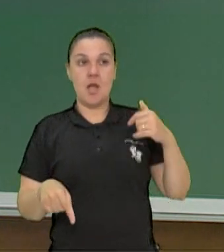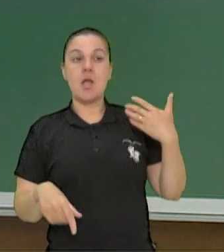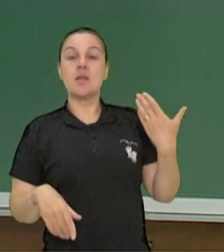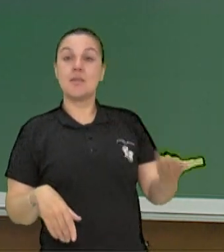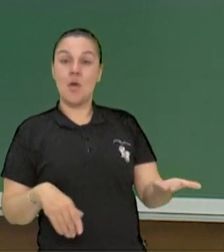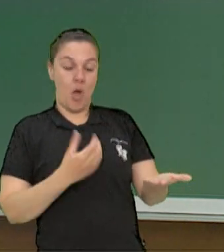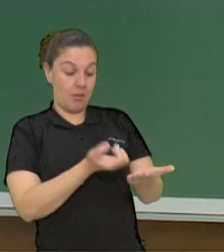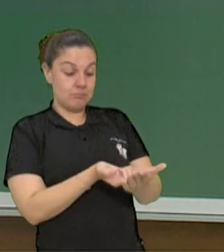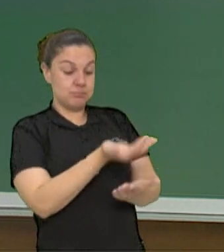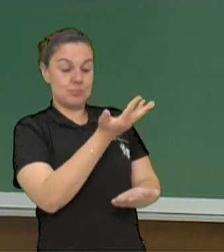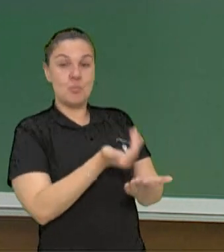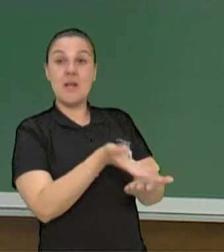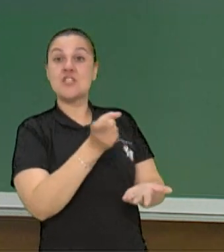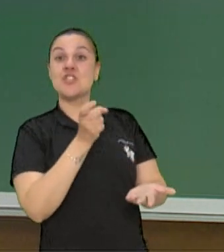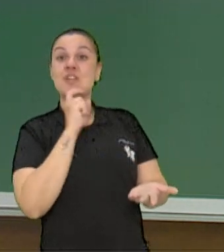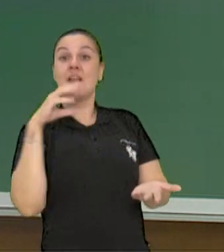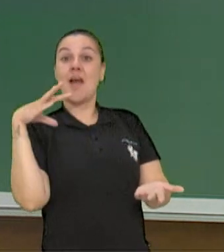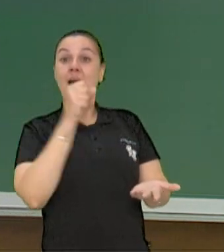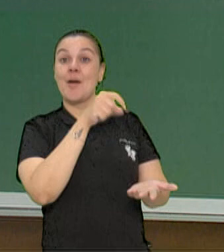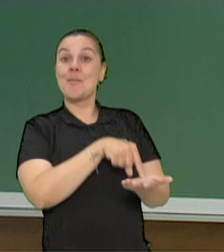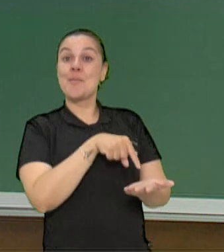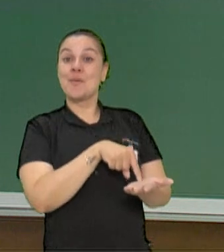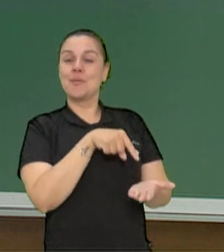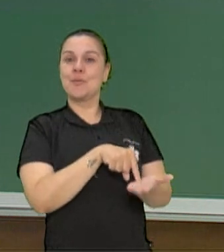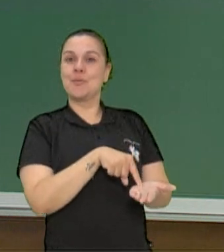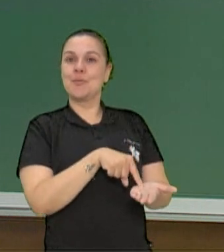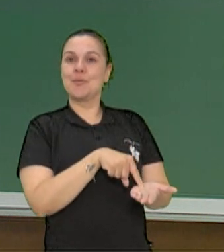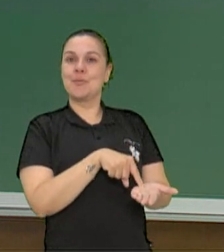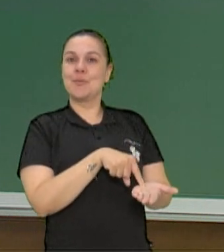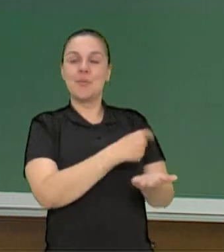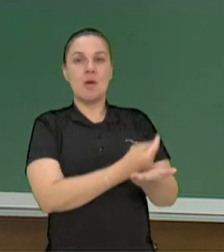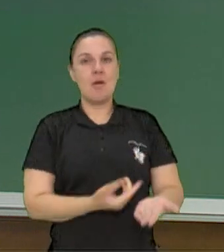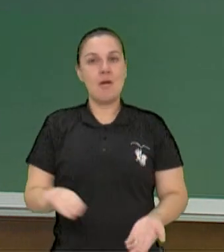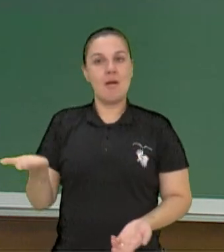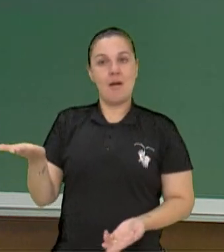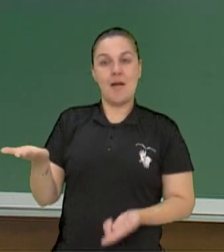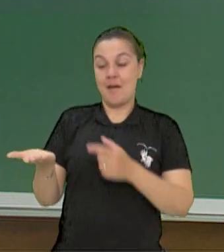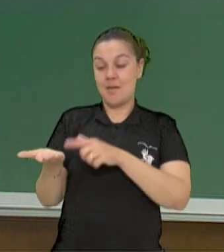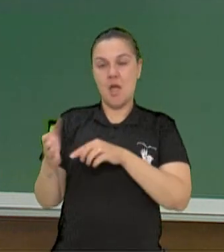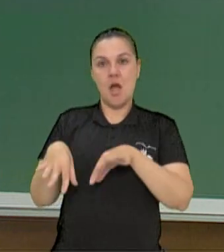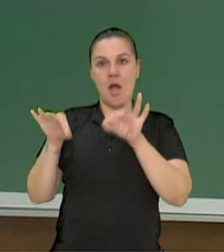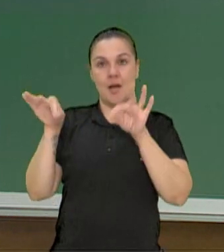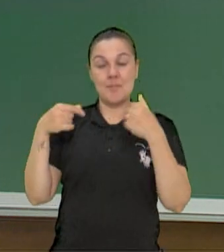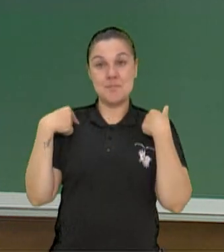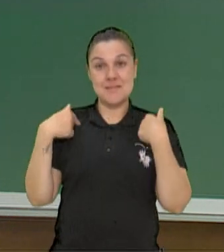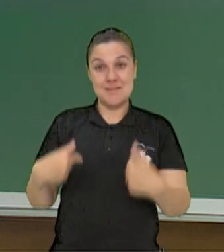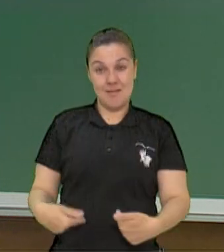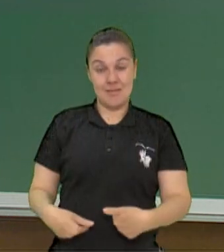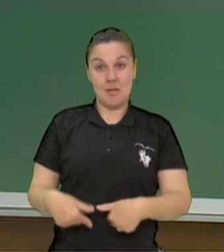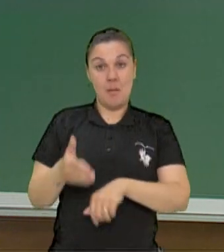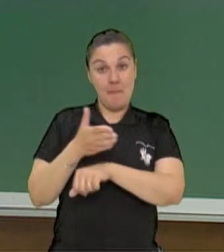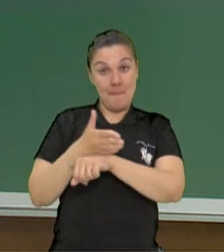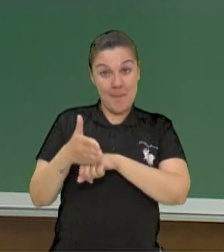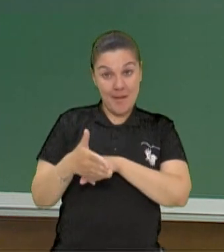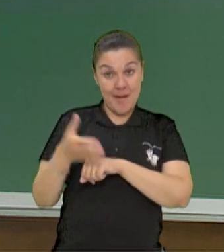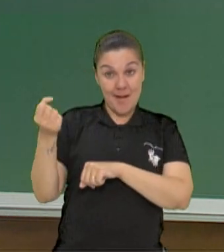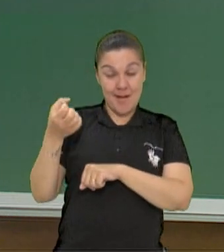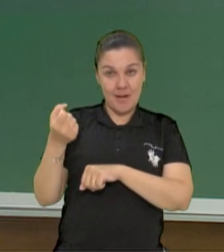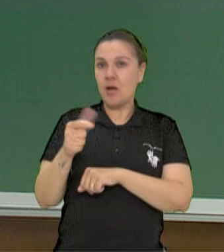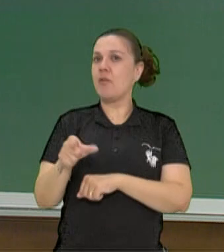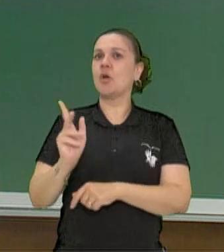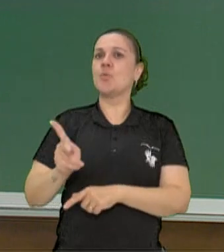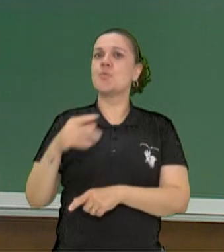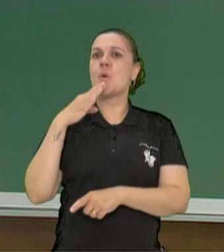vai emitir rápido, ou seja, ela vai esfriar rapidamente. Por quê? Corpo negro é um bom absorvedor e todo